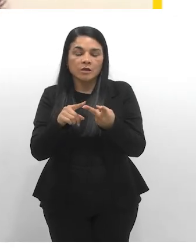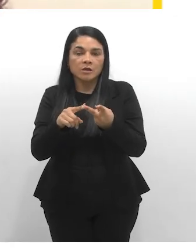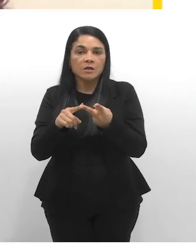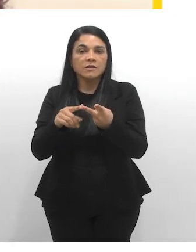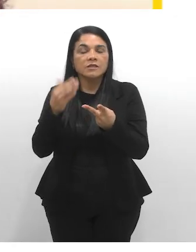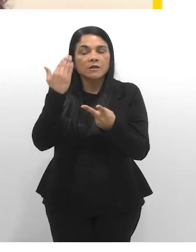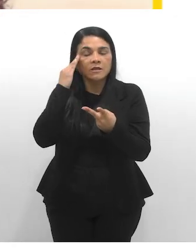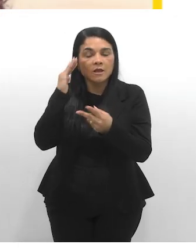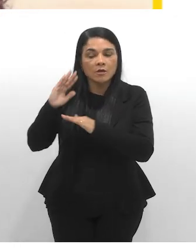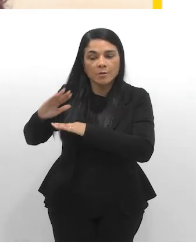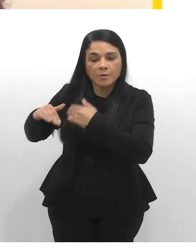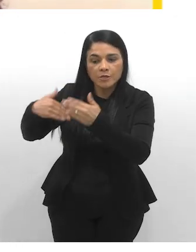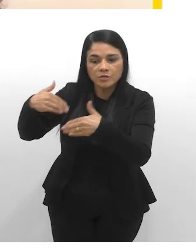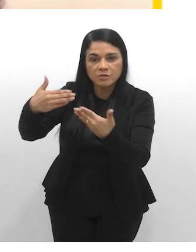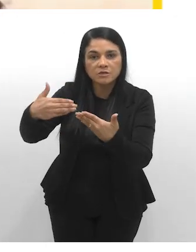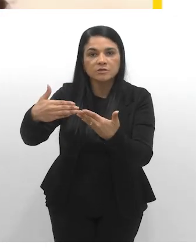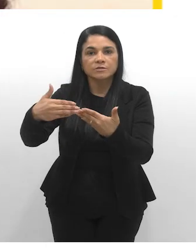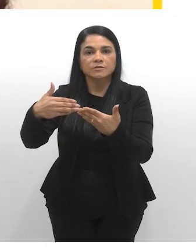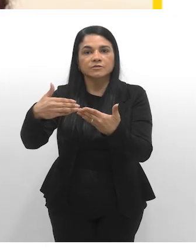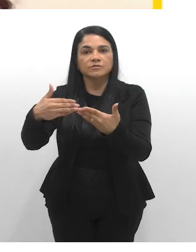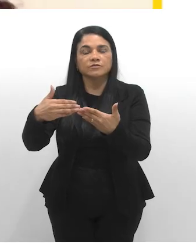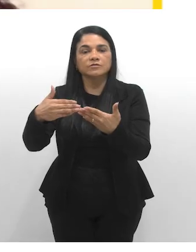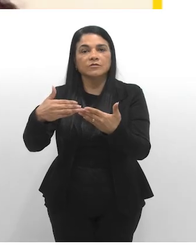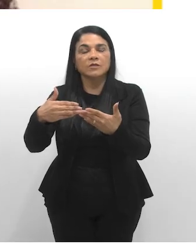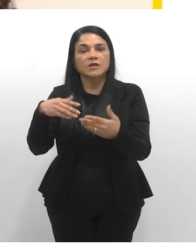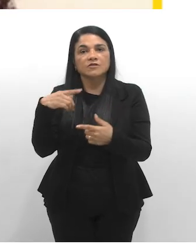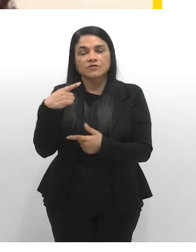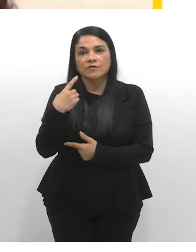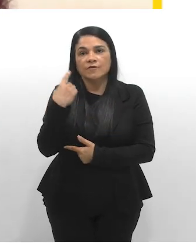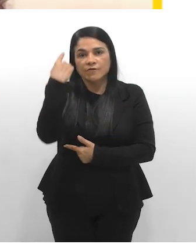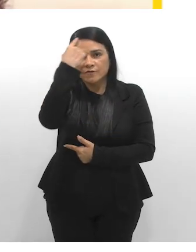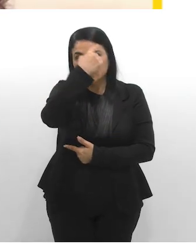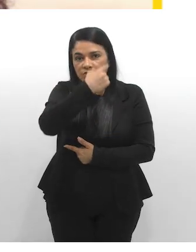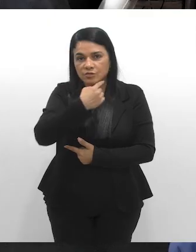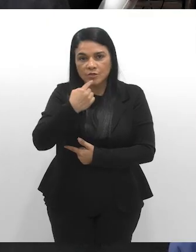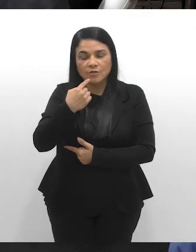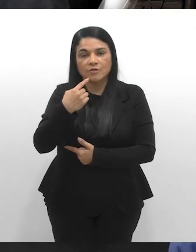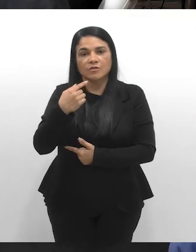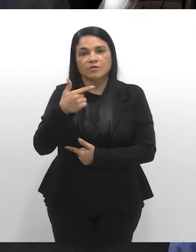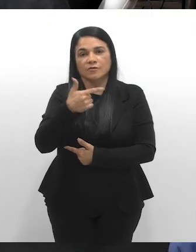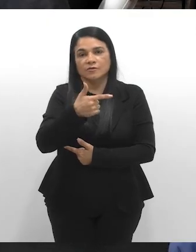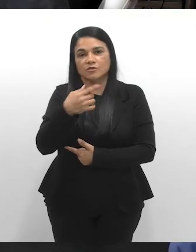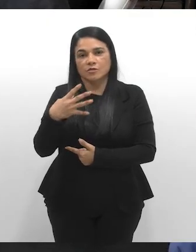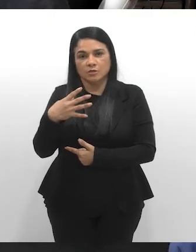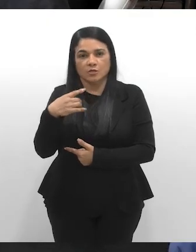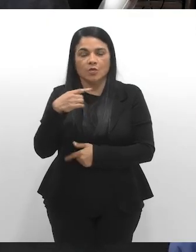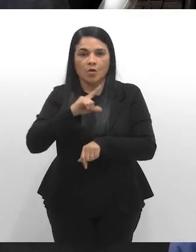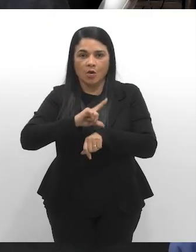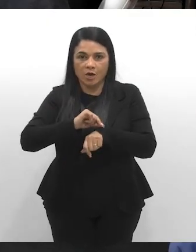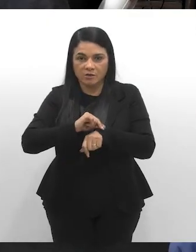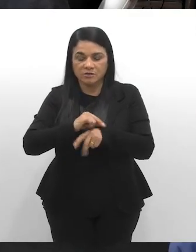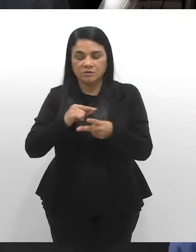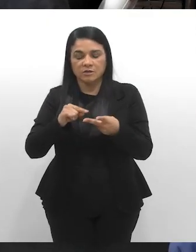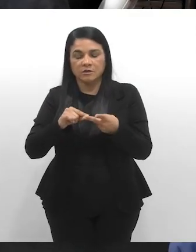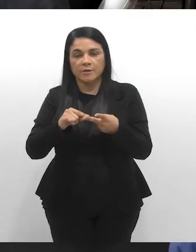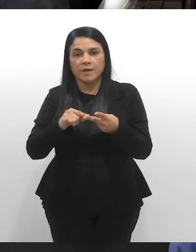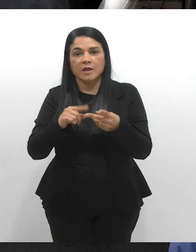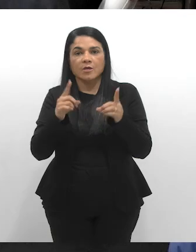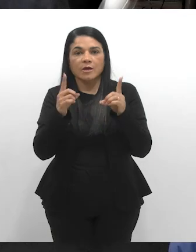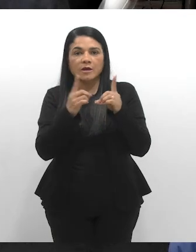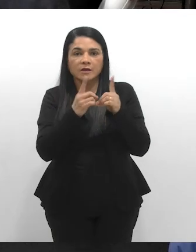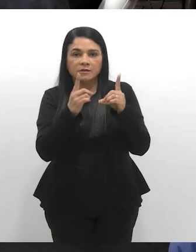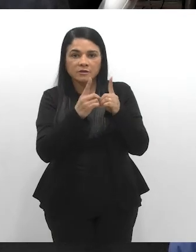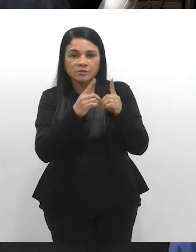procedimentos hoje que é adotado, enfrentar a questão das 24 horas, enfrentar a questão do balcão, né,